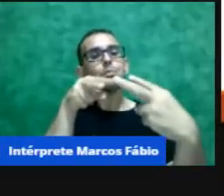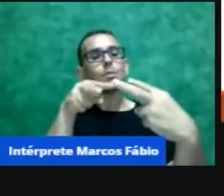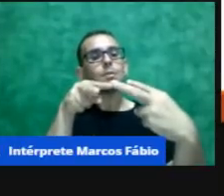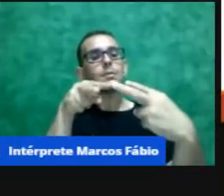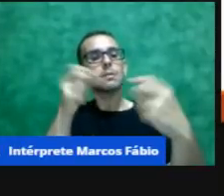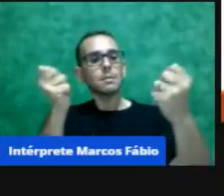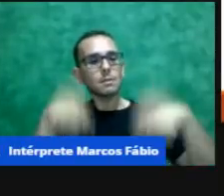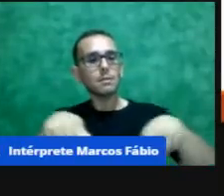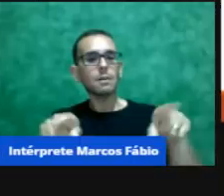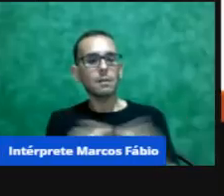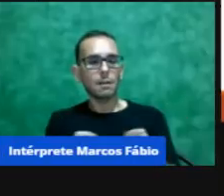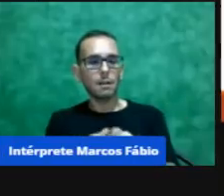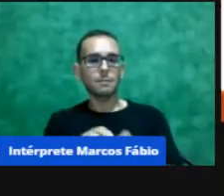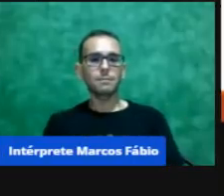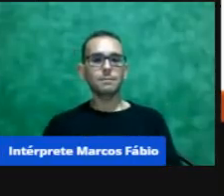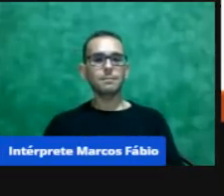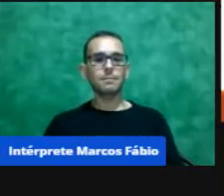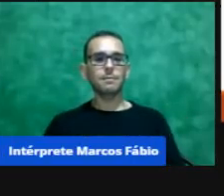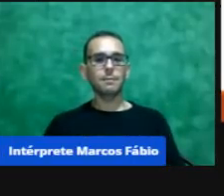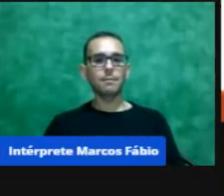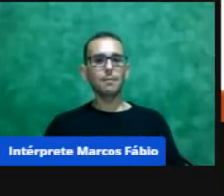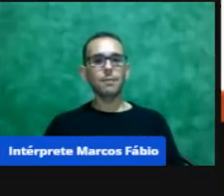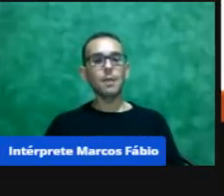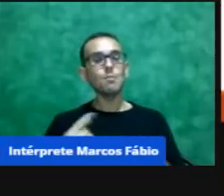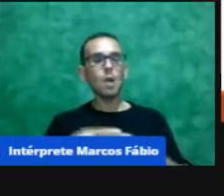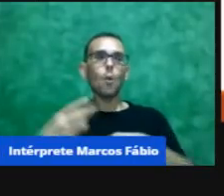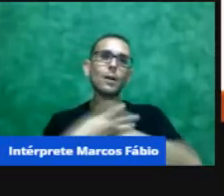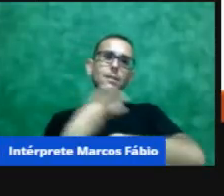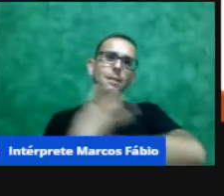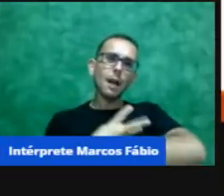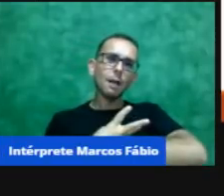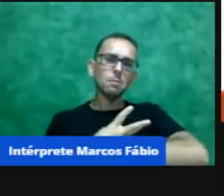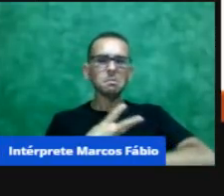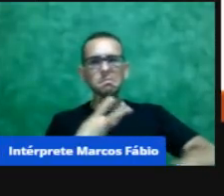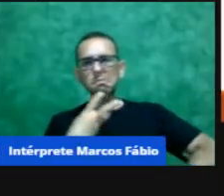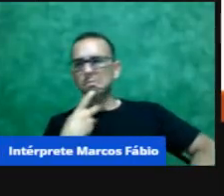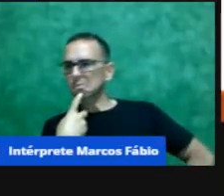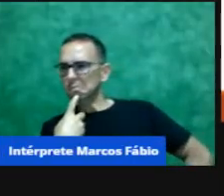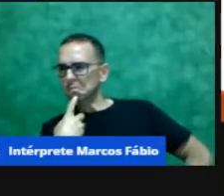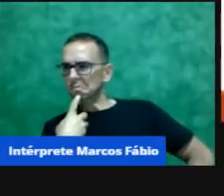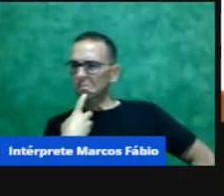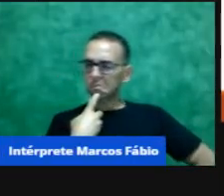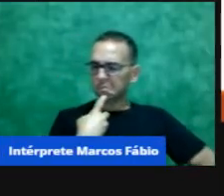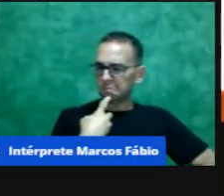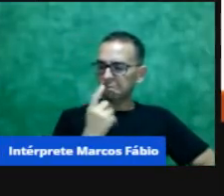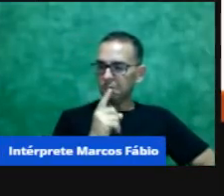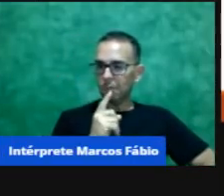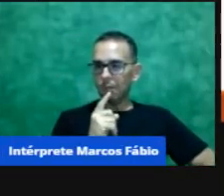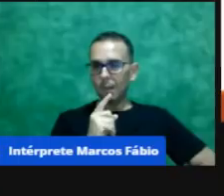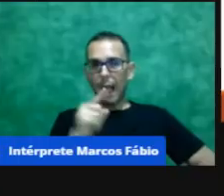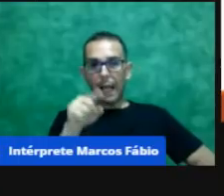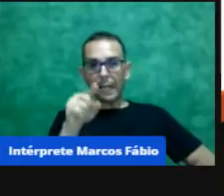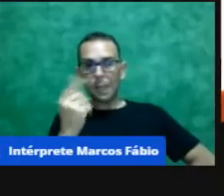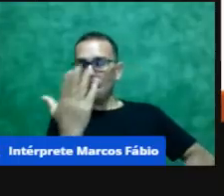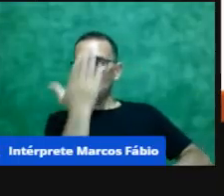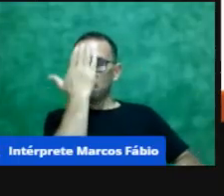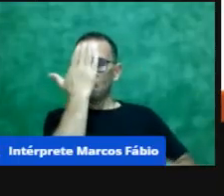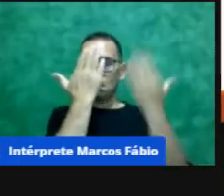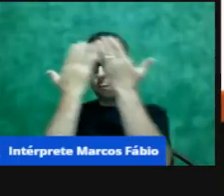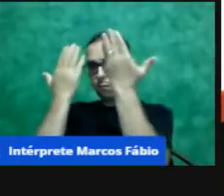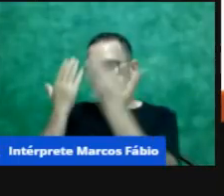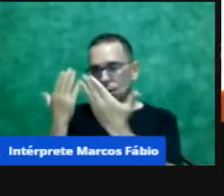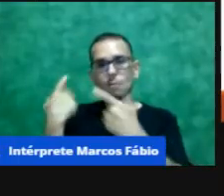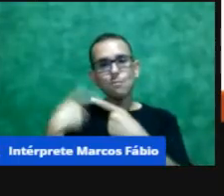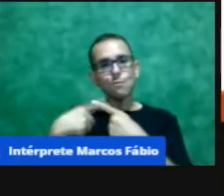meio termo. Né? Porque as aulas do WhatsApp a gente não vê, não tem esse contato visual. Aqui eu tampei o rosto deles, né, por questão